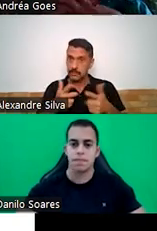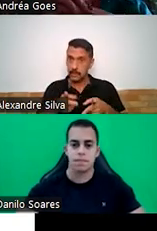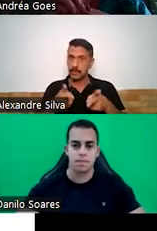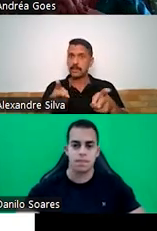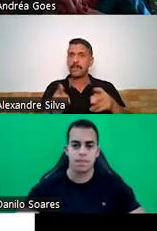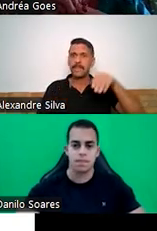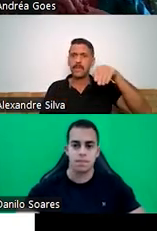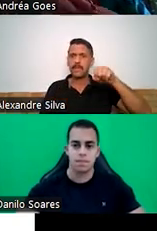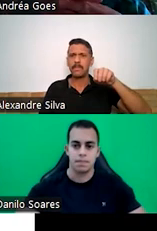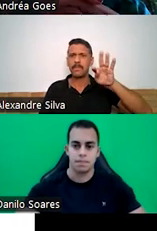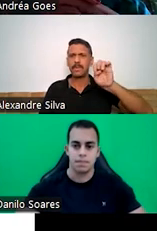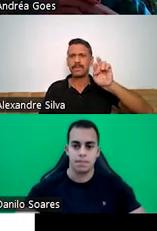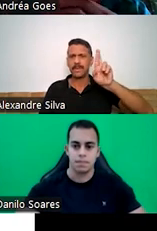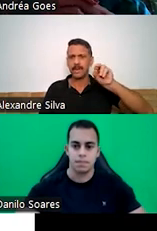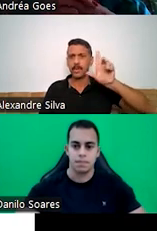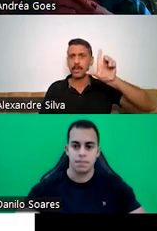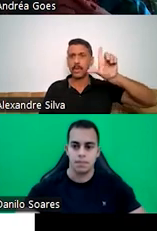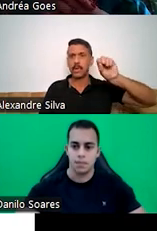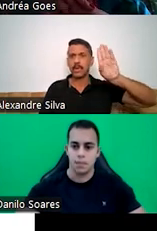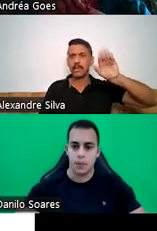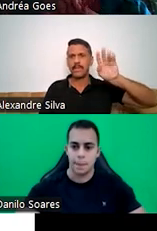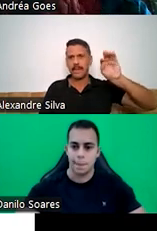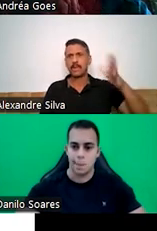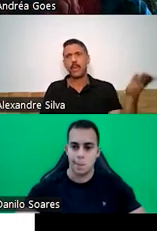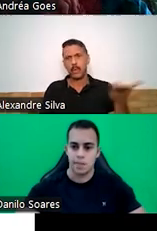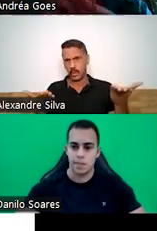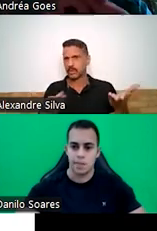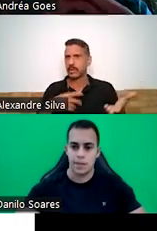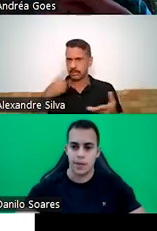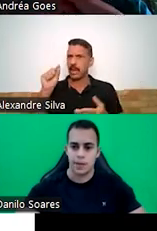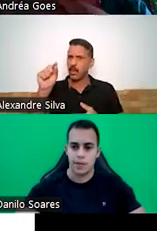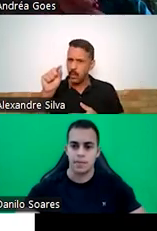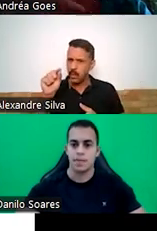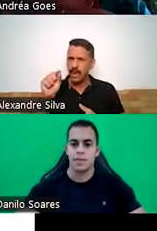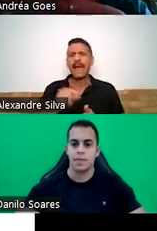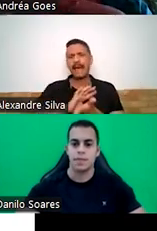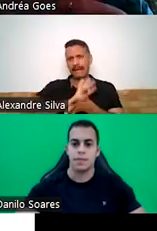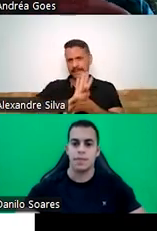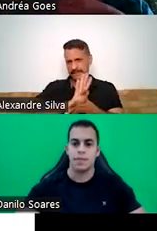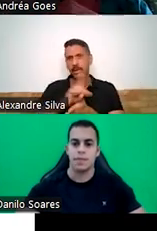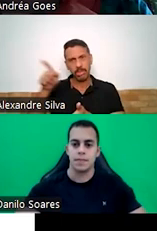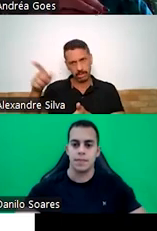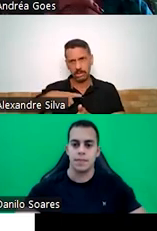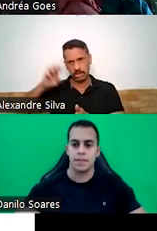seja bastante criticado hoje em dia pelo seu posicionamento completamente racial,